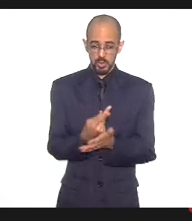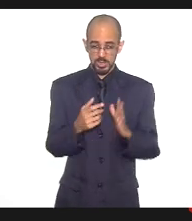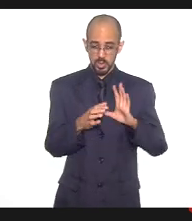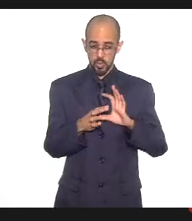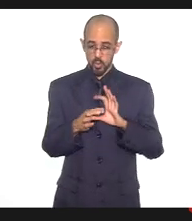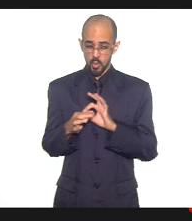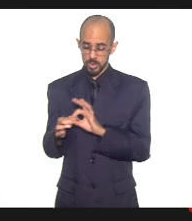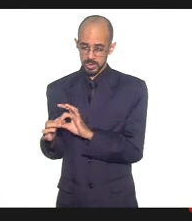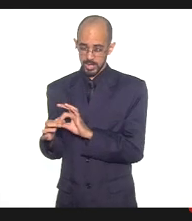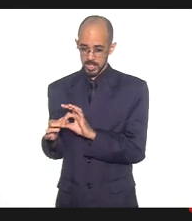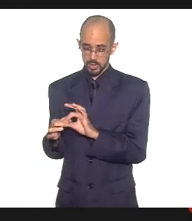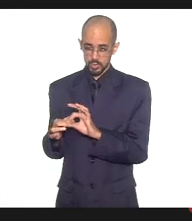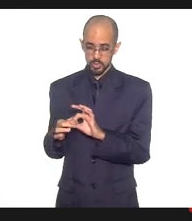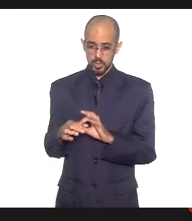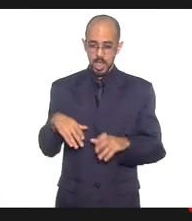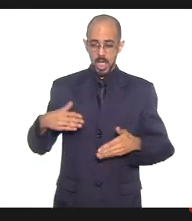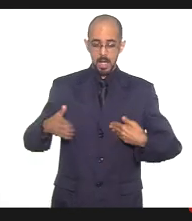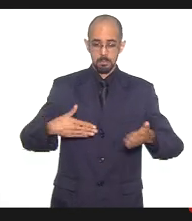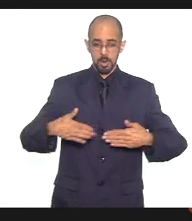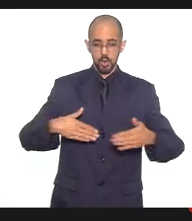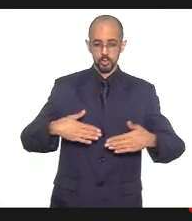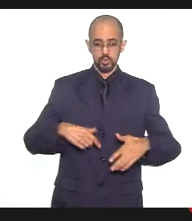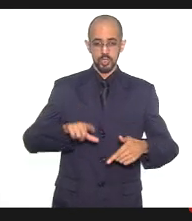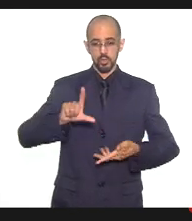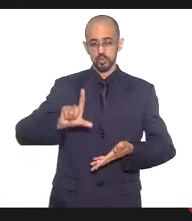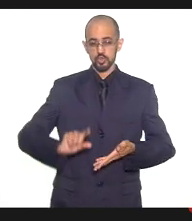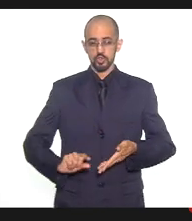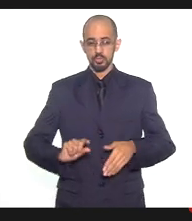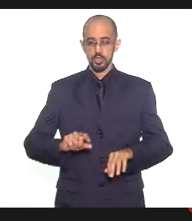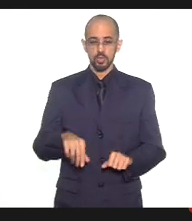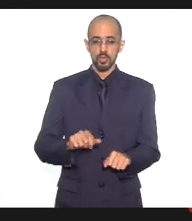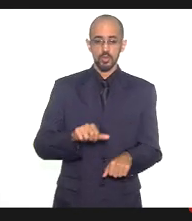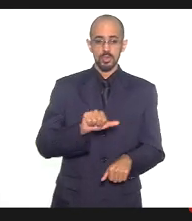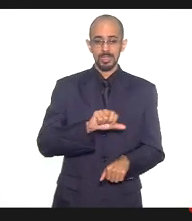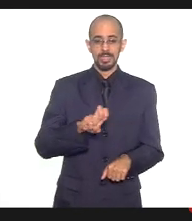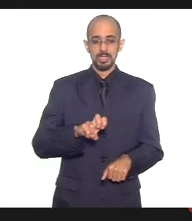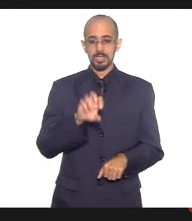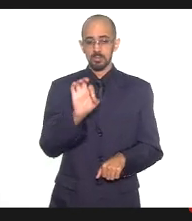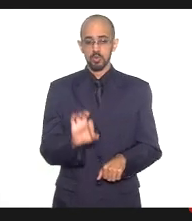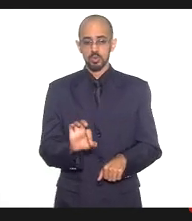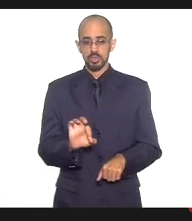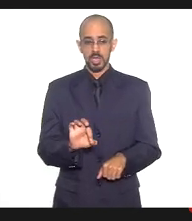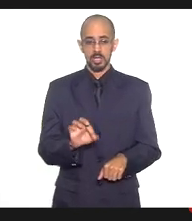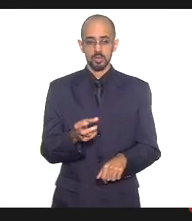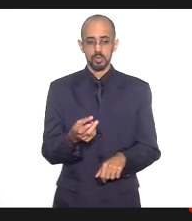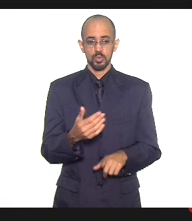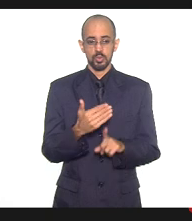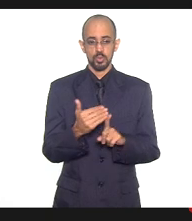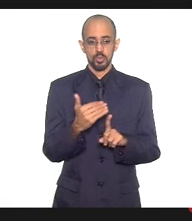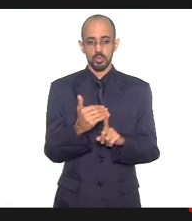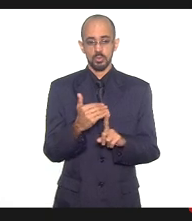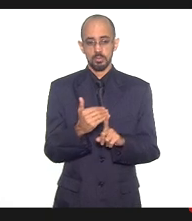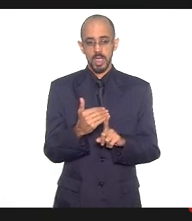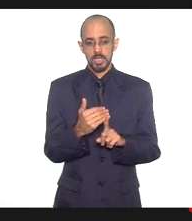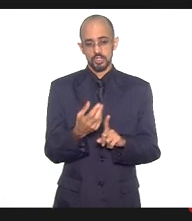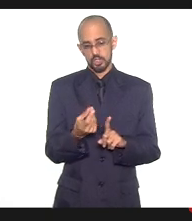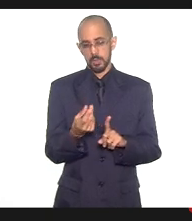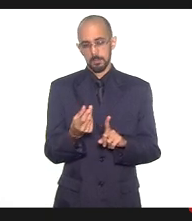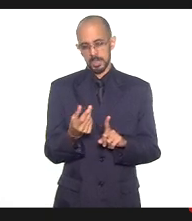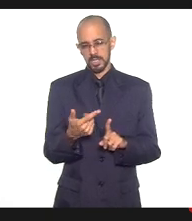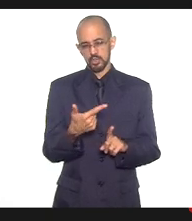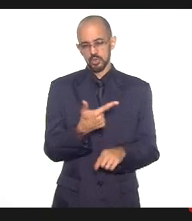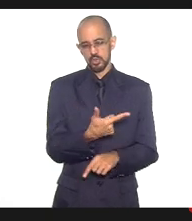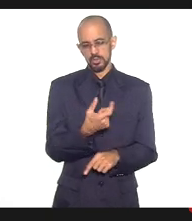Petrobras na deposição dela, resultou numa queda de mais ou menos de 15% do valor médio do preço entre 19 e